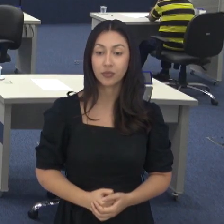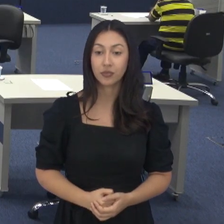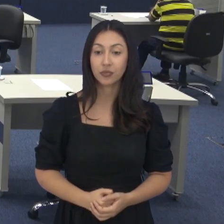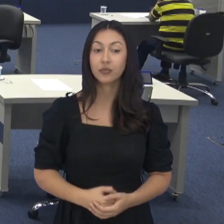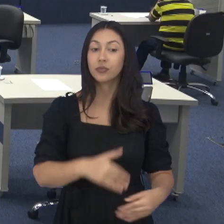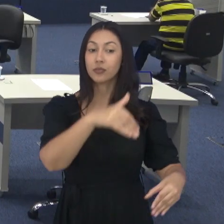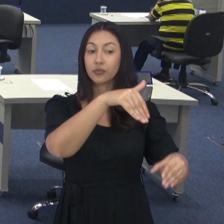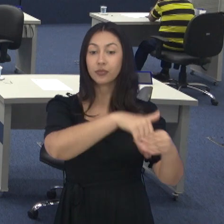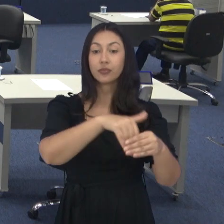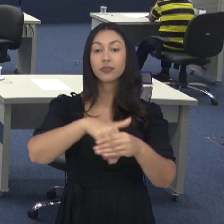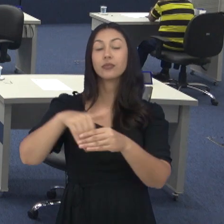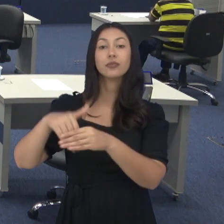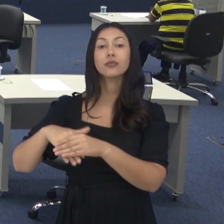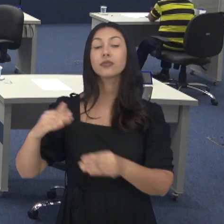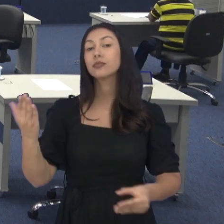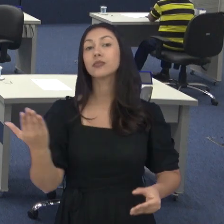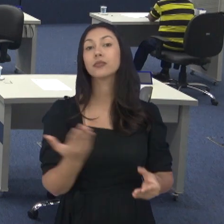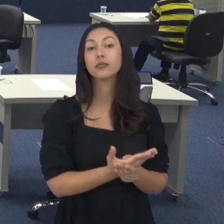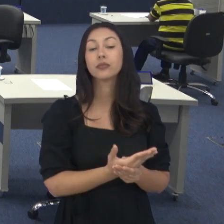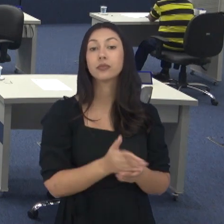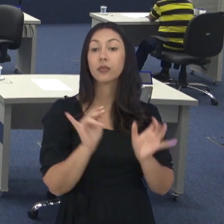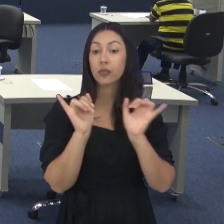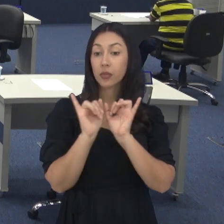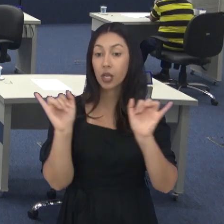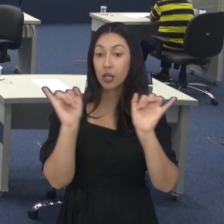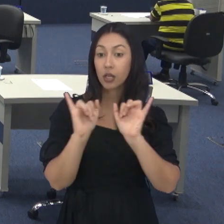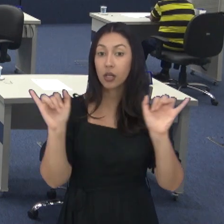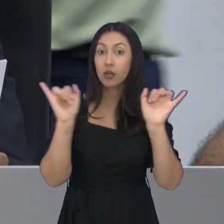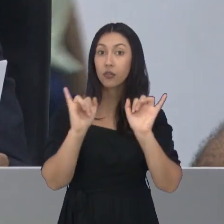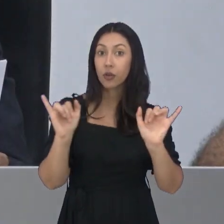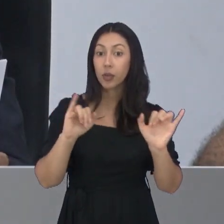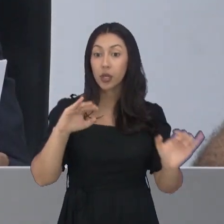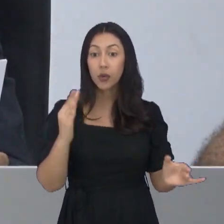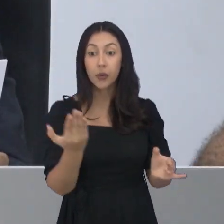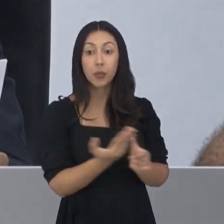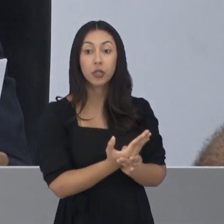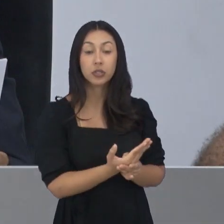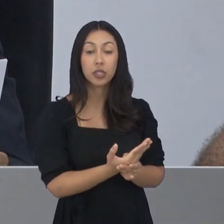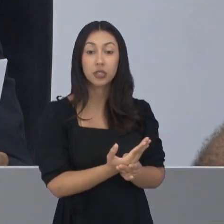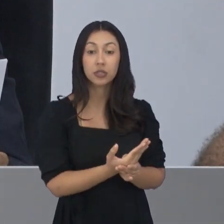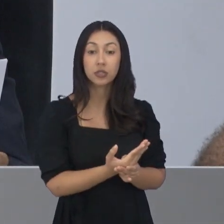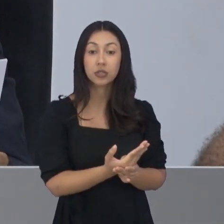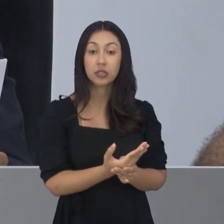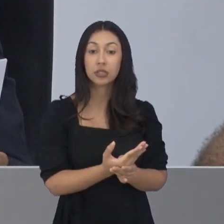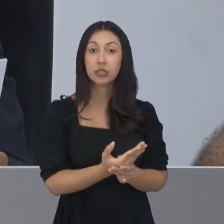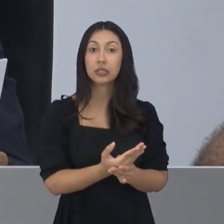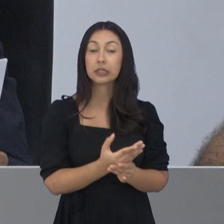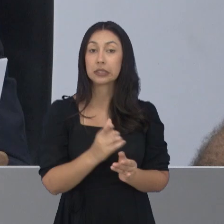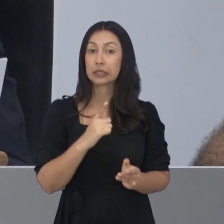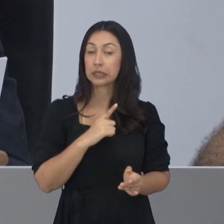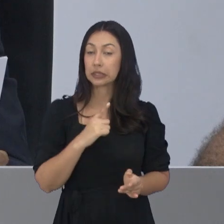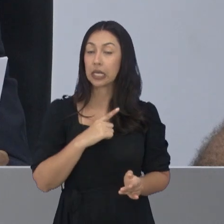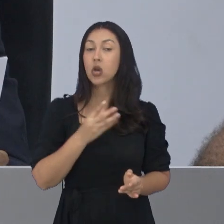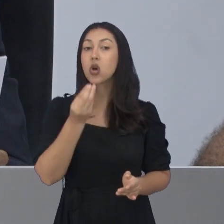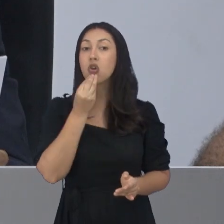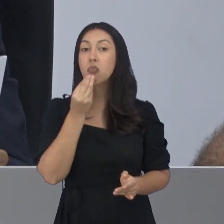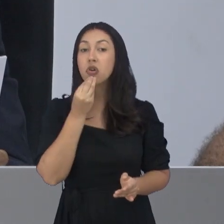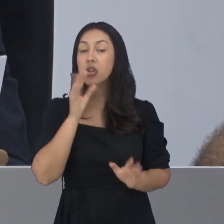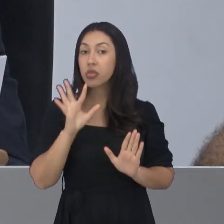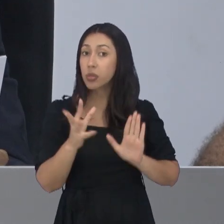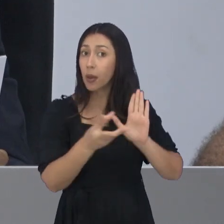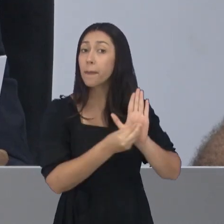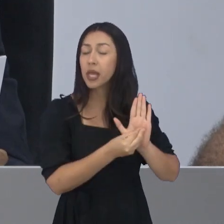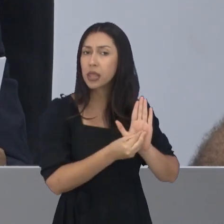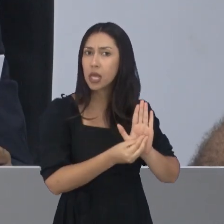Em votação, o processo. Informo aos senhores vereadores que esse processo encontra-se em prazo de emenda. Consulta os senhores